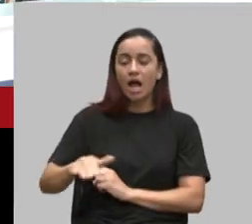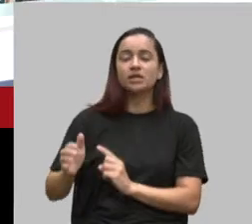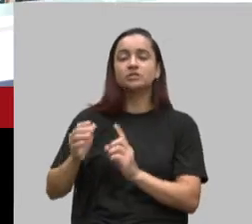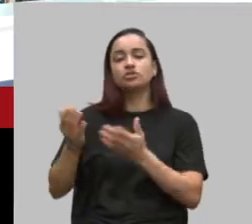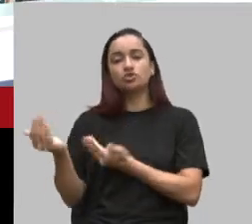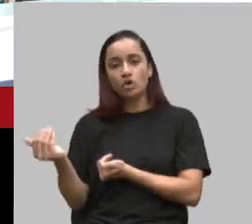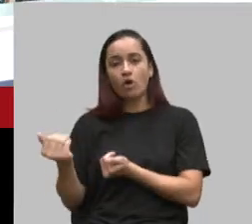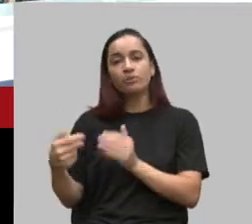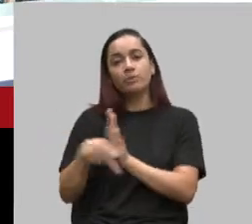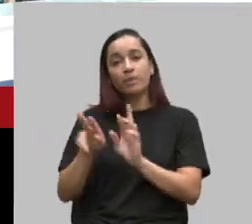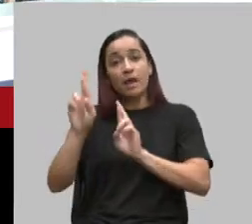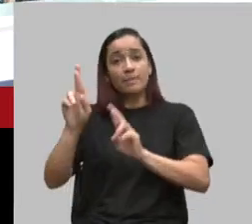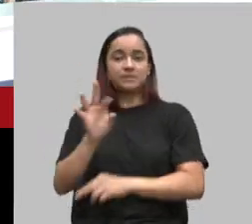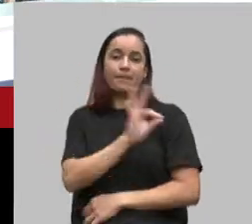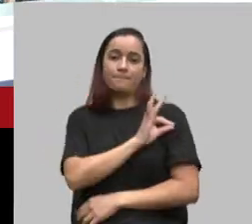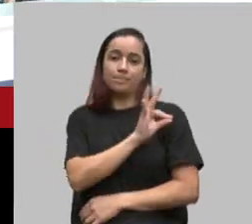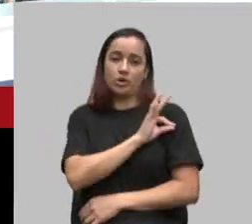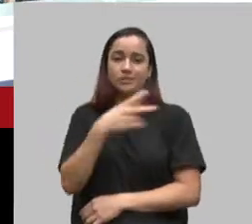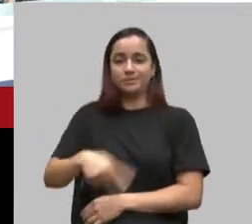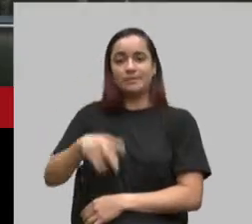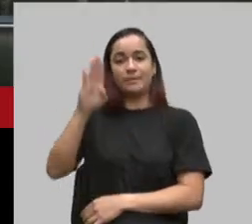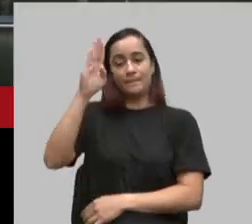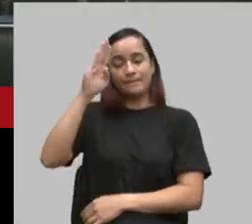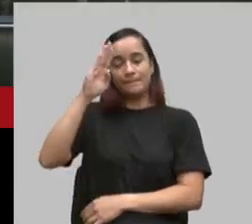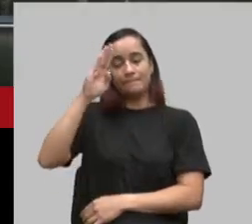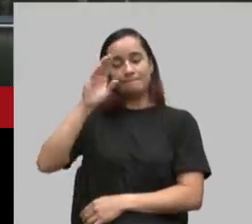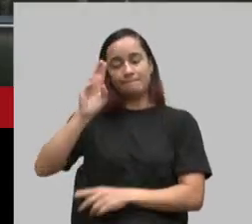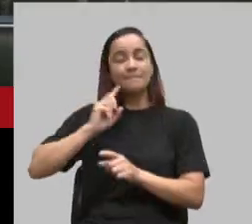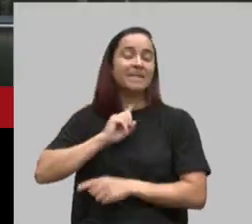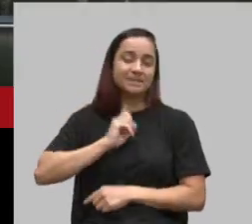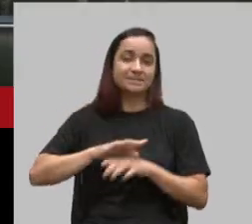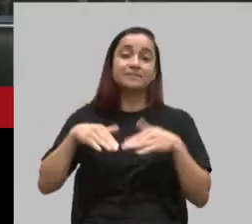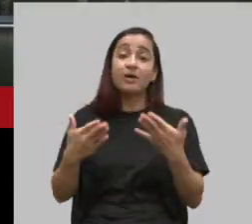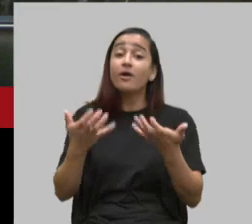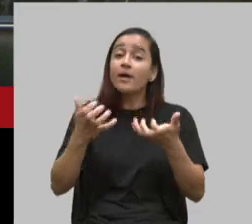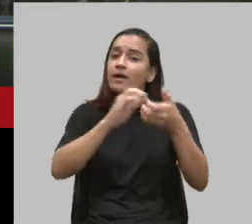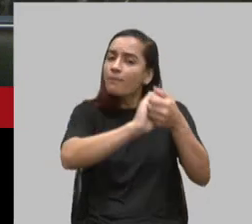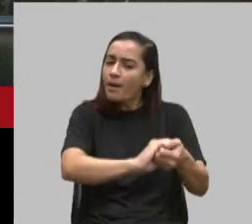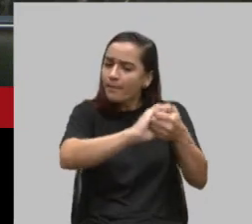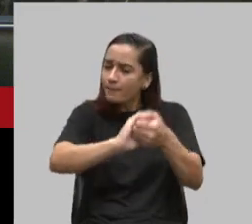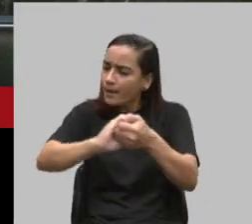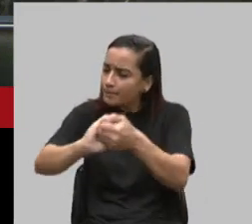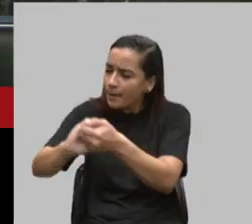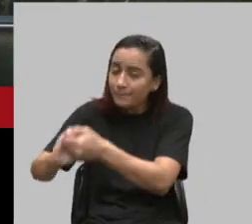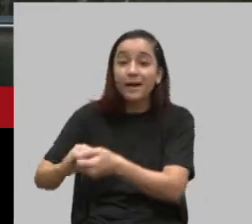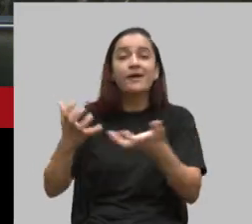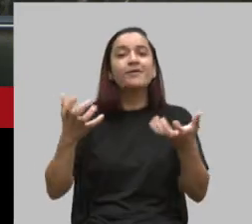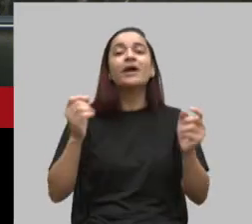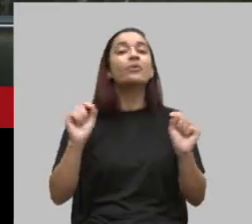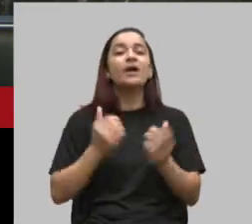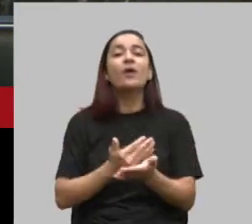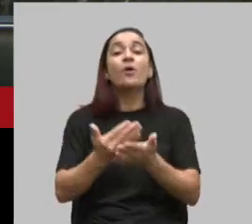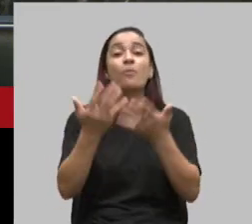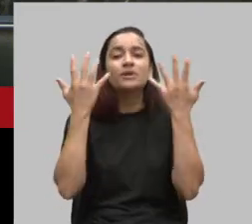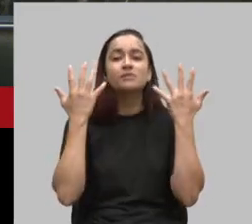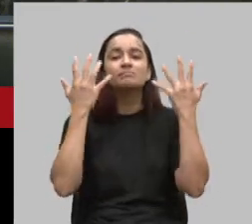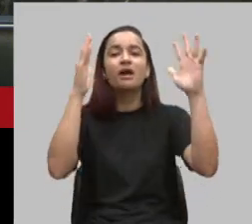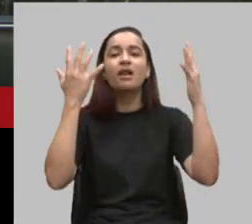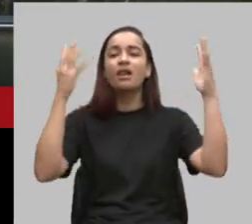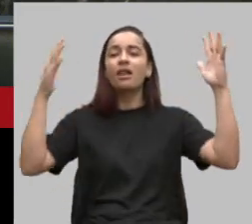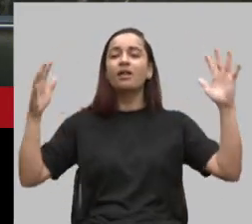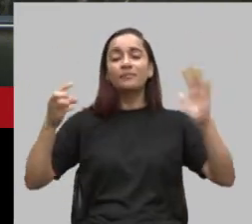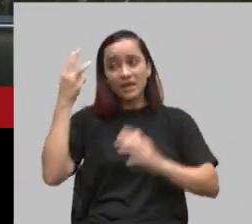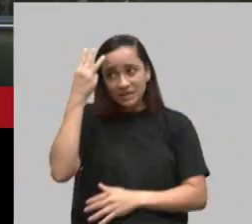Minas Gerais e ao fazer todos esses cumprimentos eu quero Celebrar esse terceiro dia do Parlamento jovem